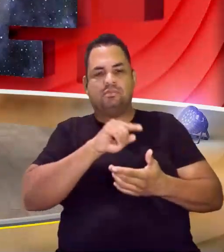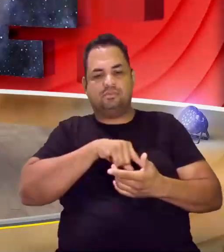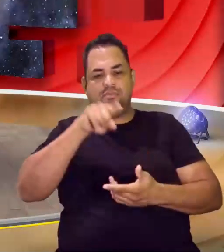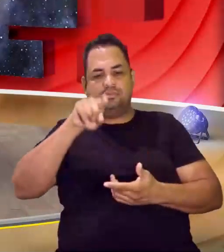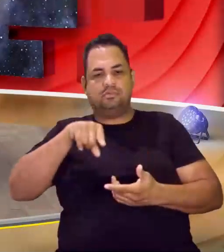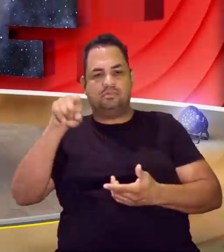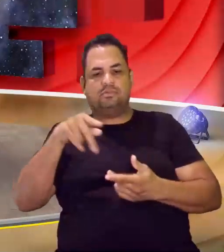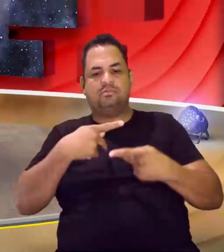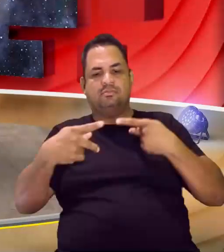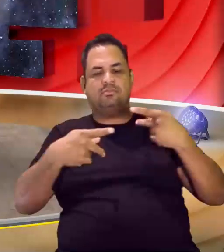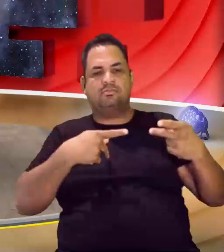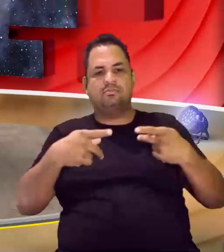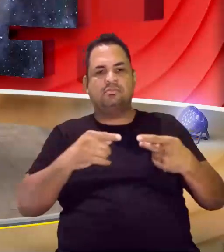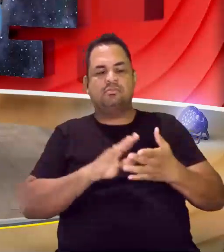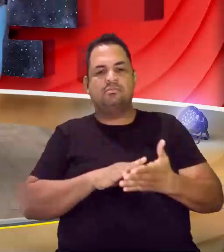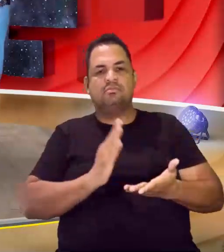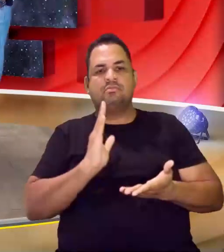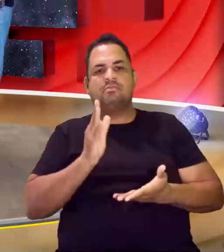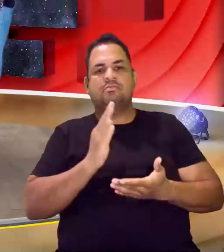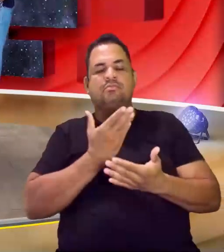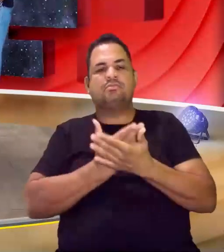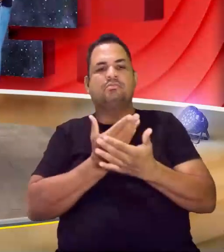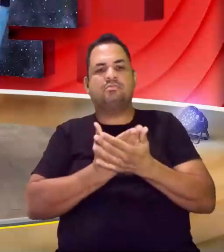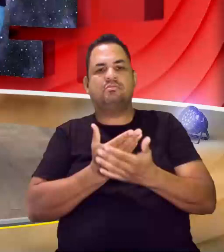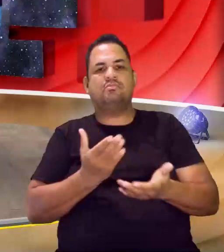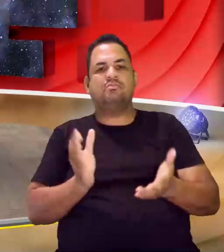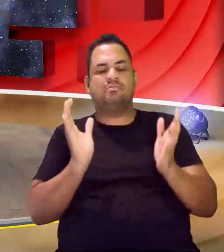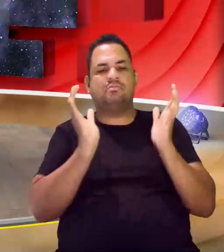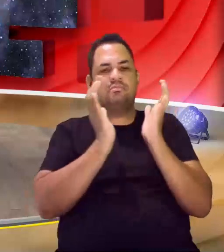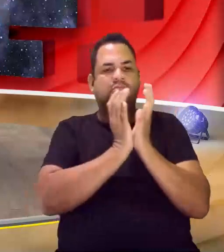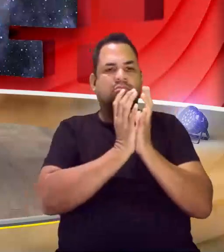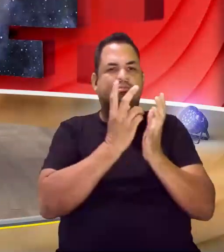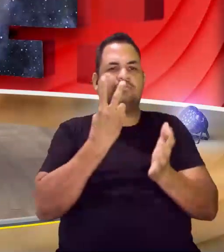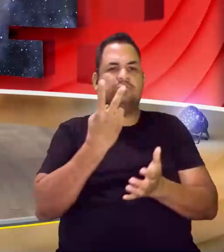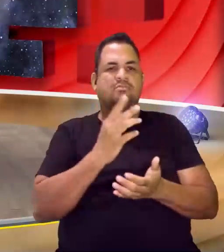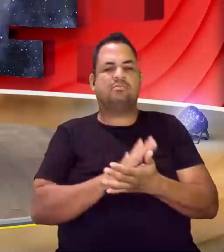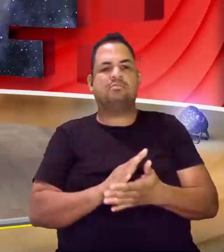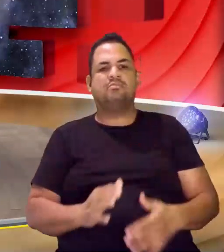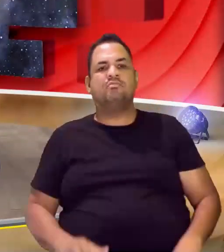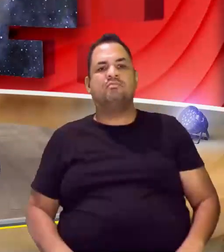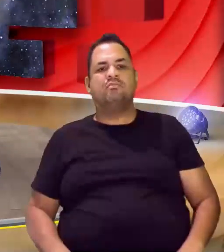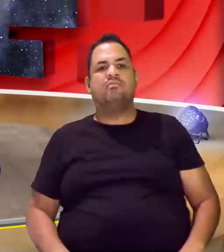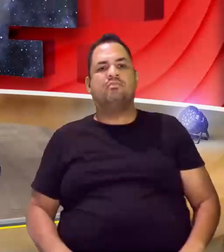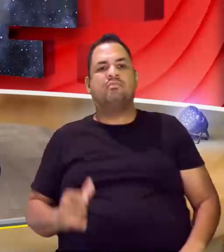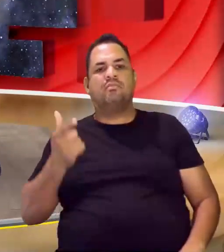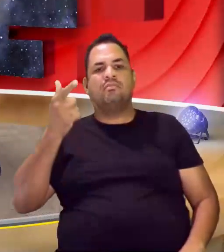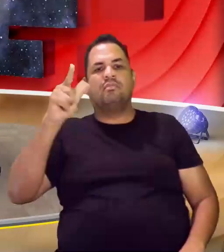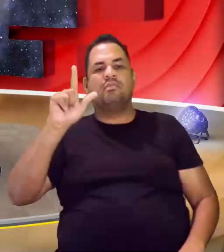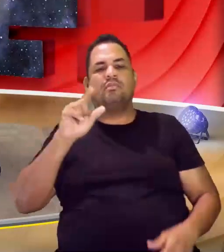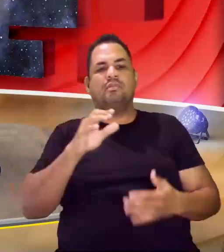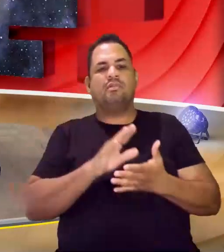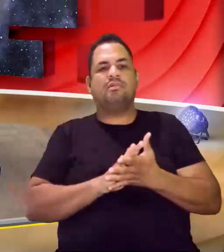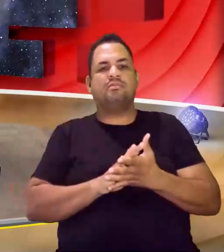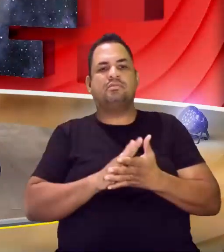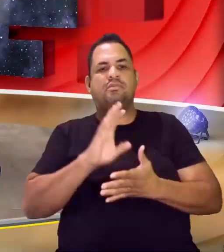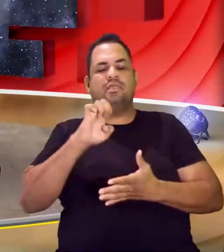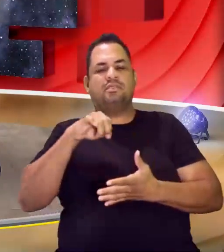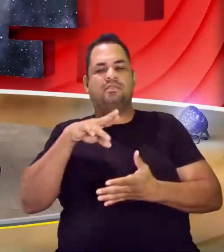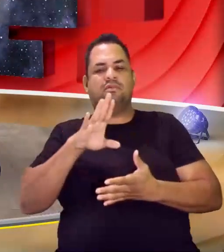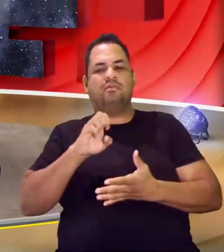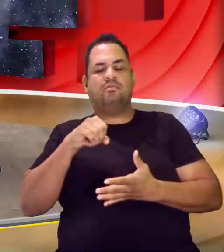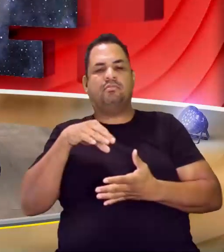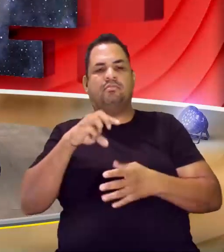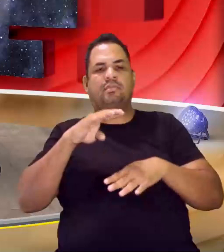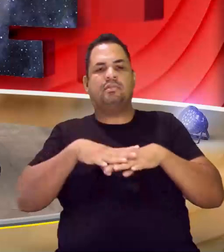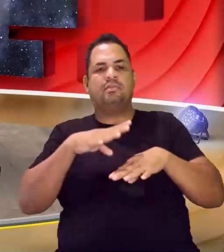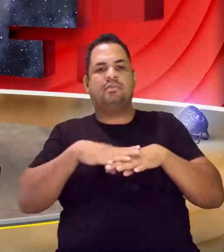né? O plano cartesiano, coisa que a gente já estudou bastante nessa unidade 2, né? Falando de funções. E a outra, pura